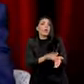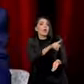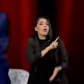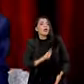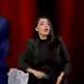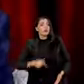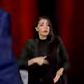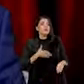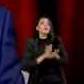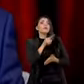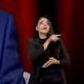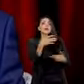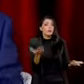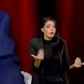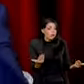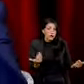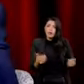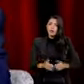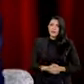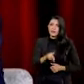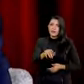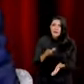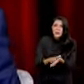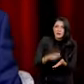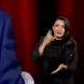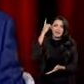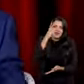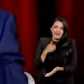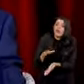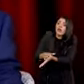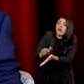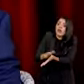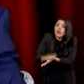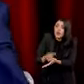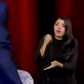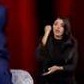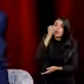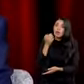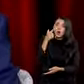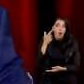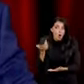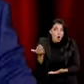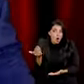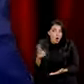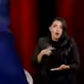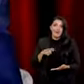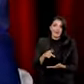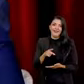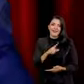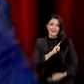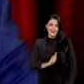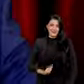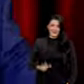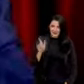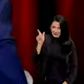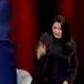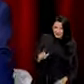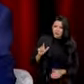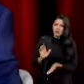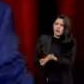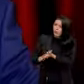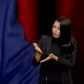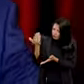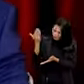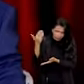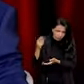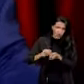é você poder cobrar do deputado, é você poder cobrar do senador, é você poder cobrar do governador, é você poder